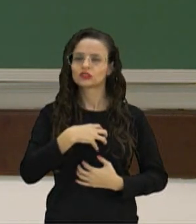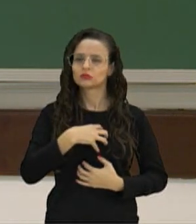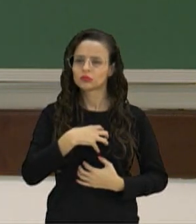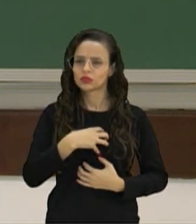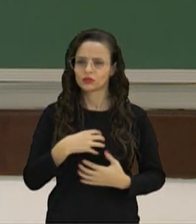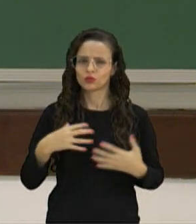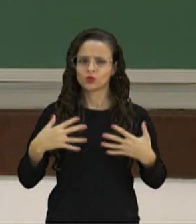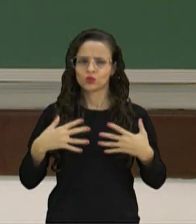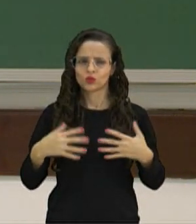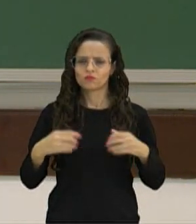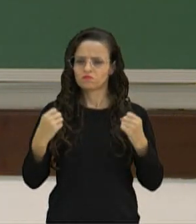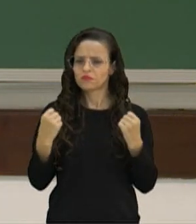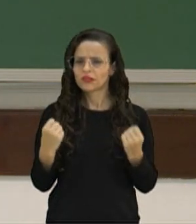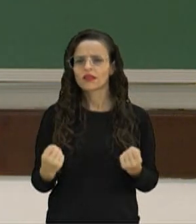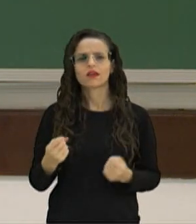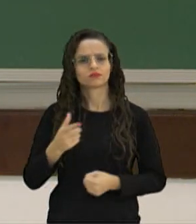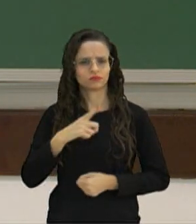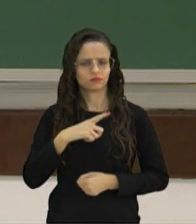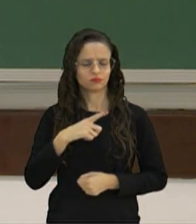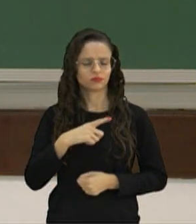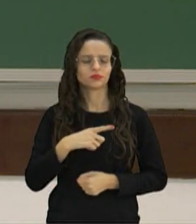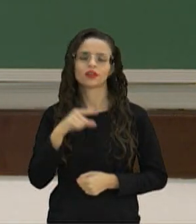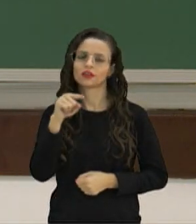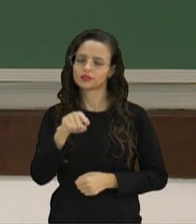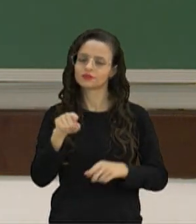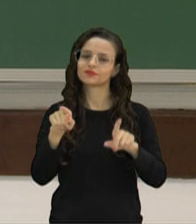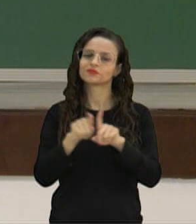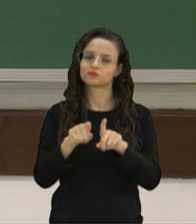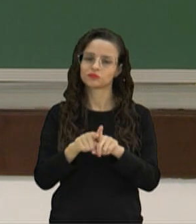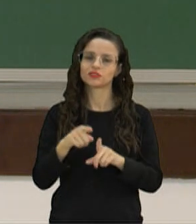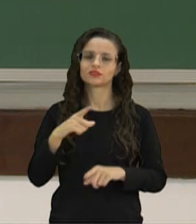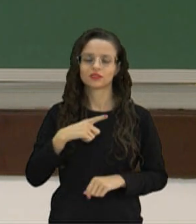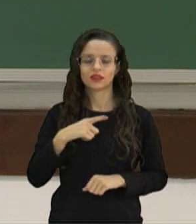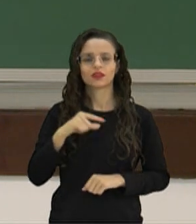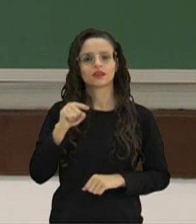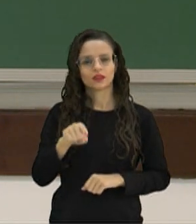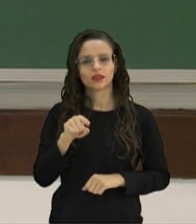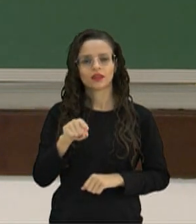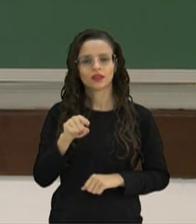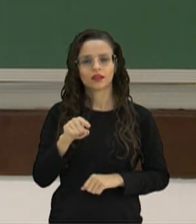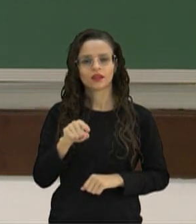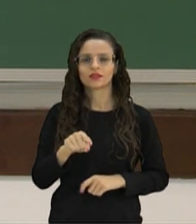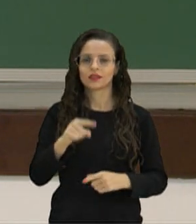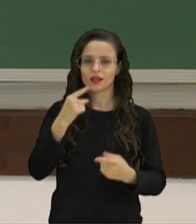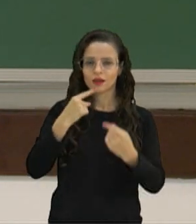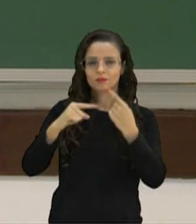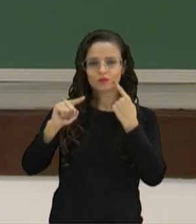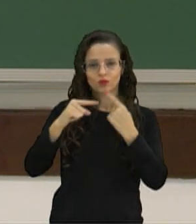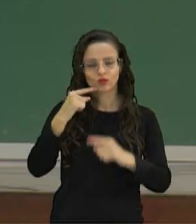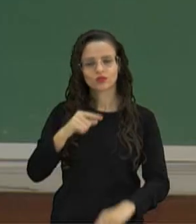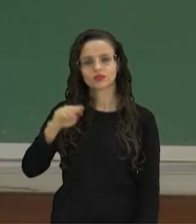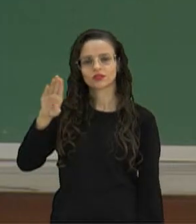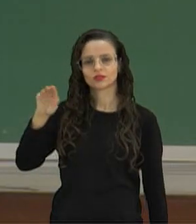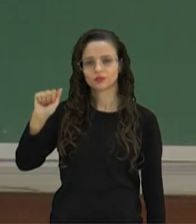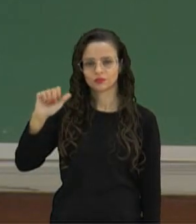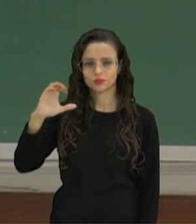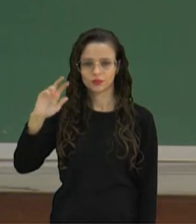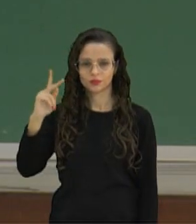de tensão. Essa tensão que também está lá nas obras musicais de Johann Sebastian